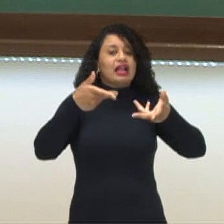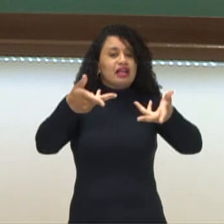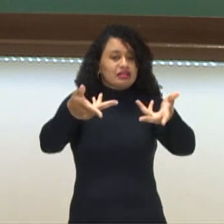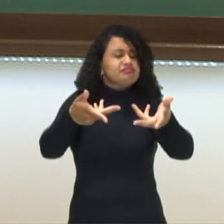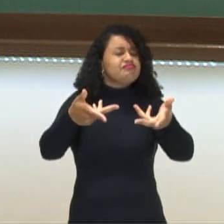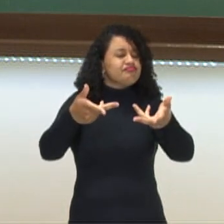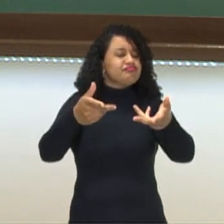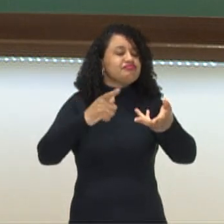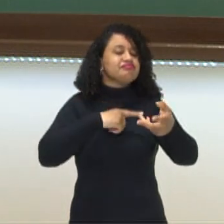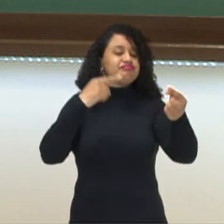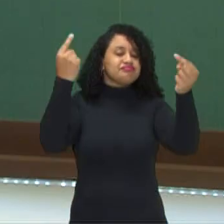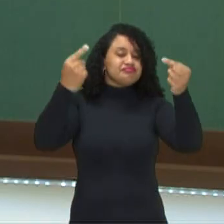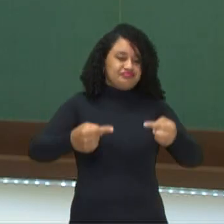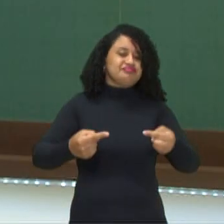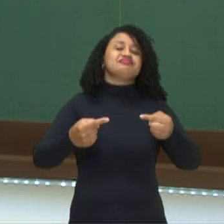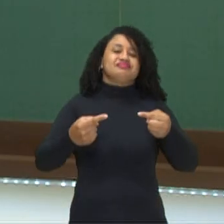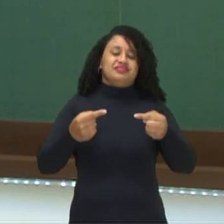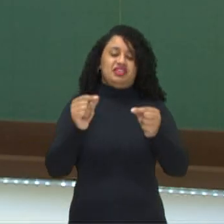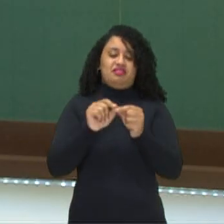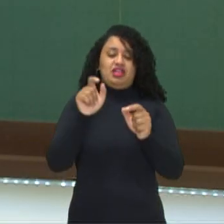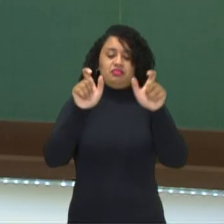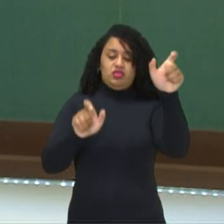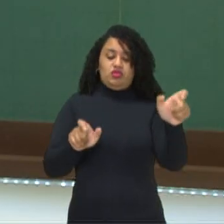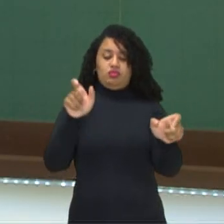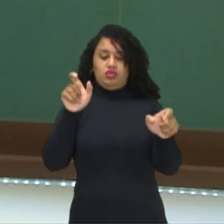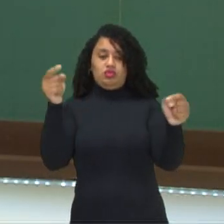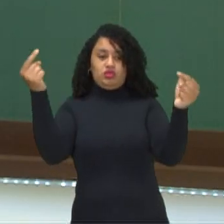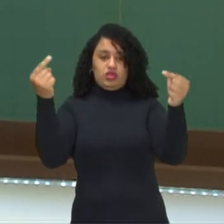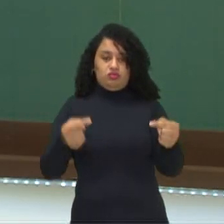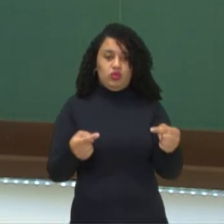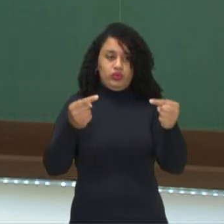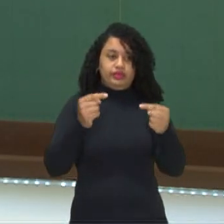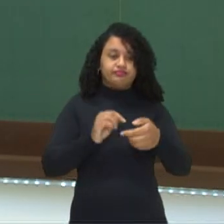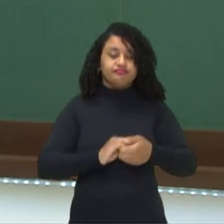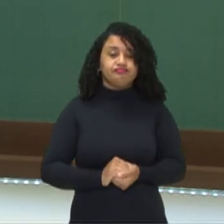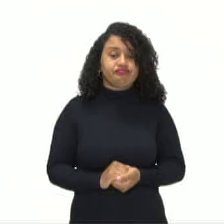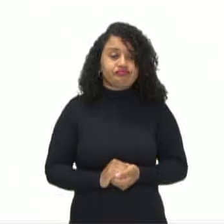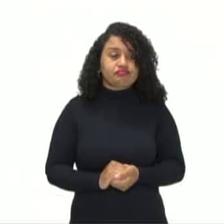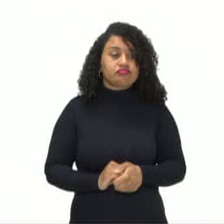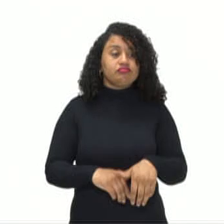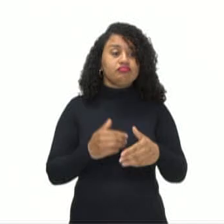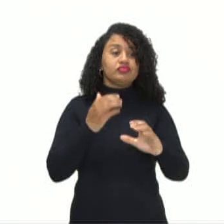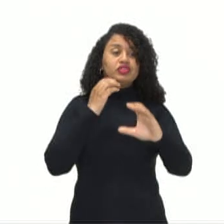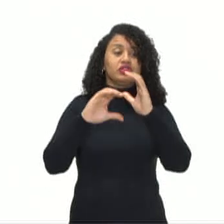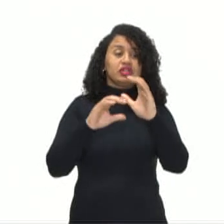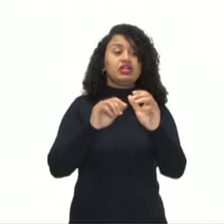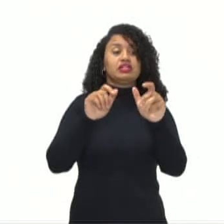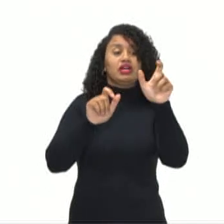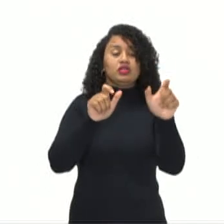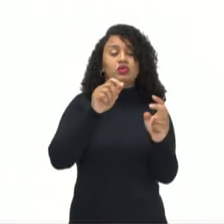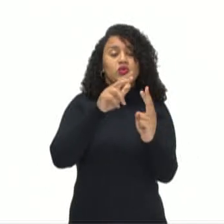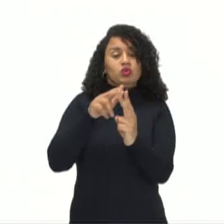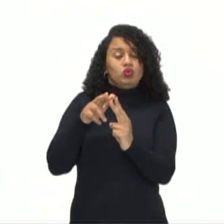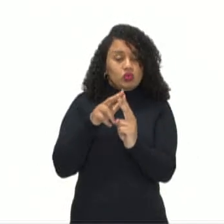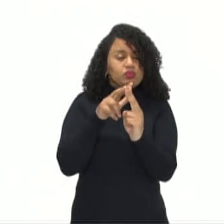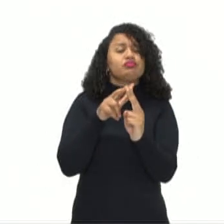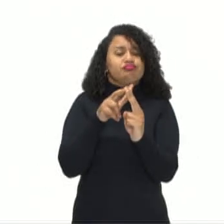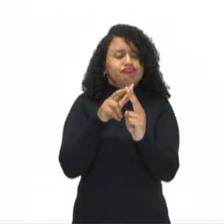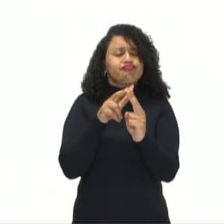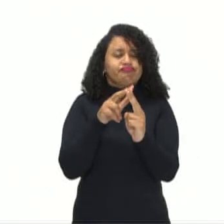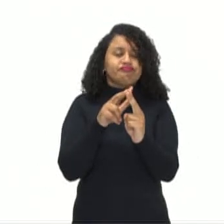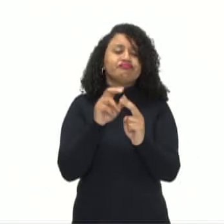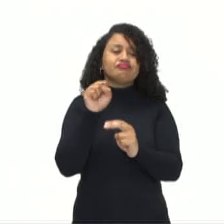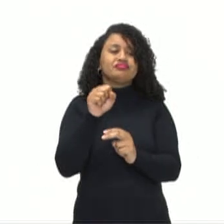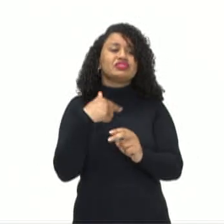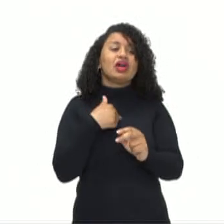essa disputa, porque é feito em dupla. Então, é cantada por duplas, né, de emboladores